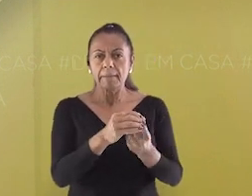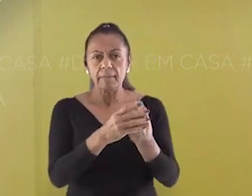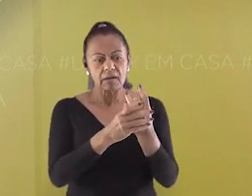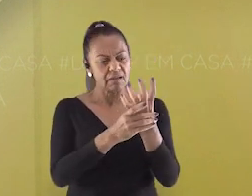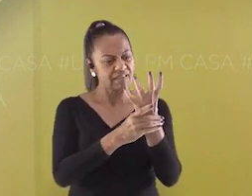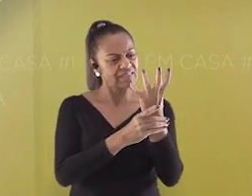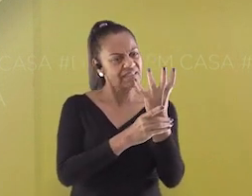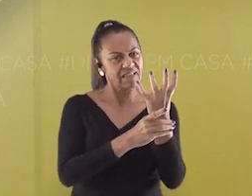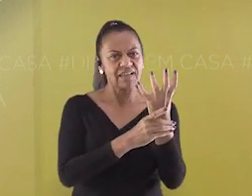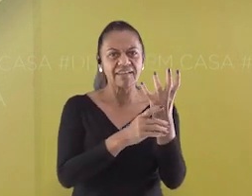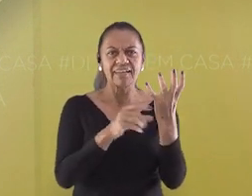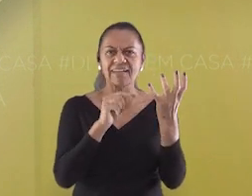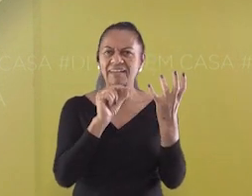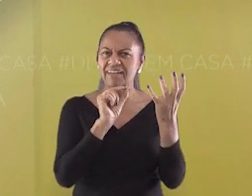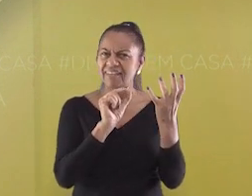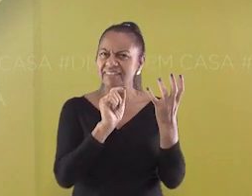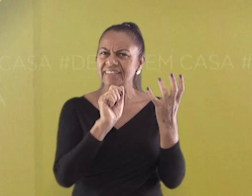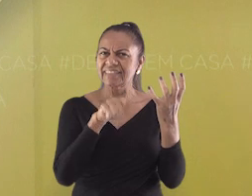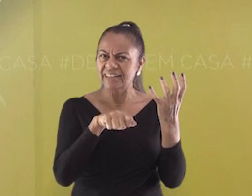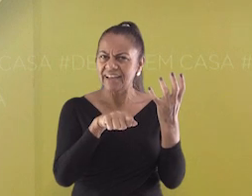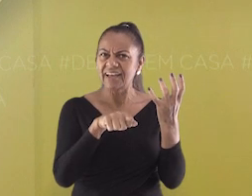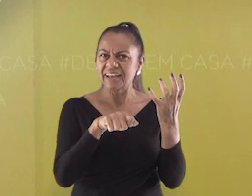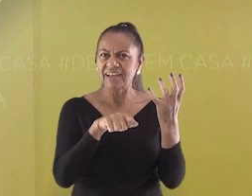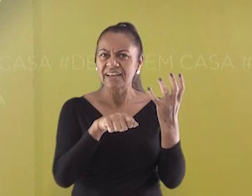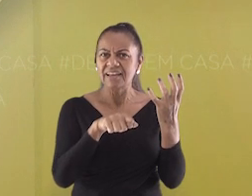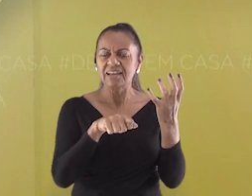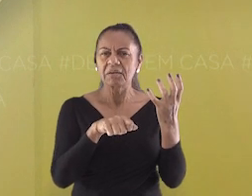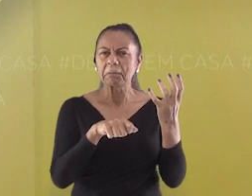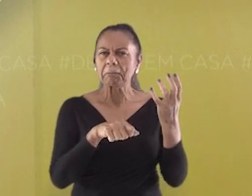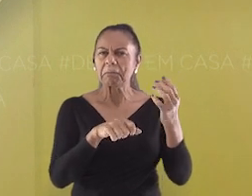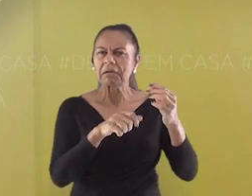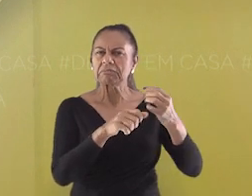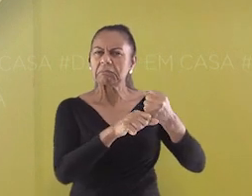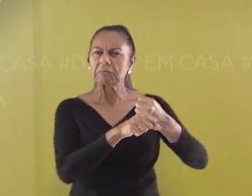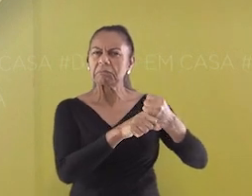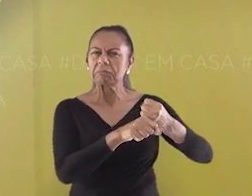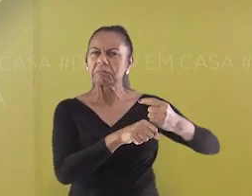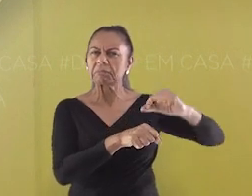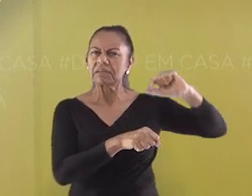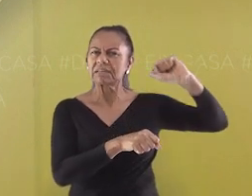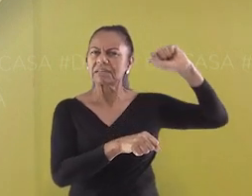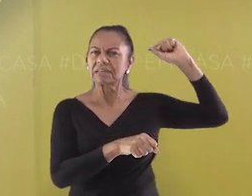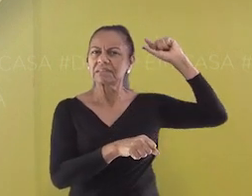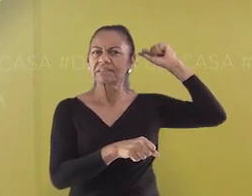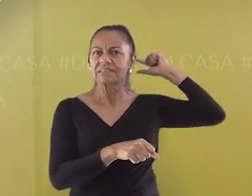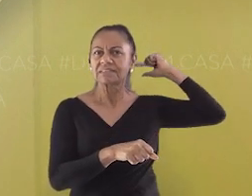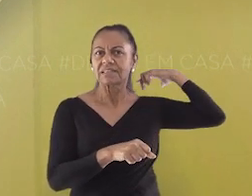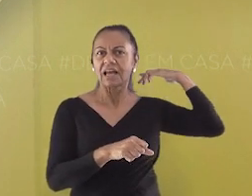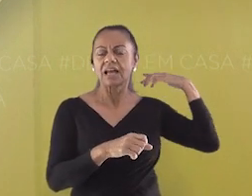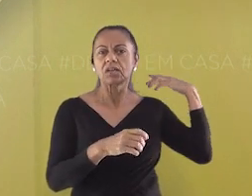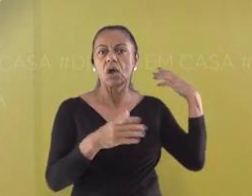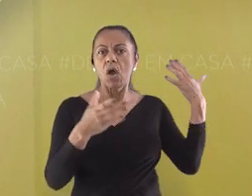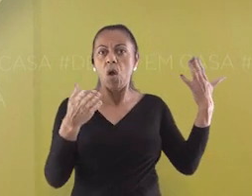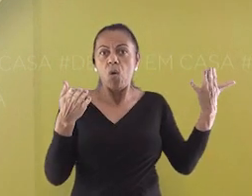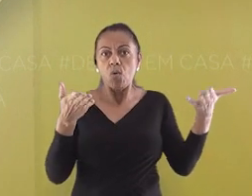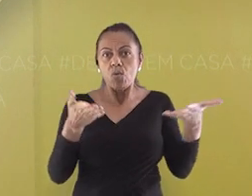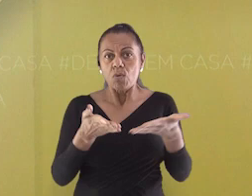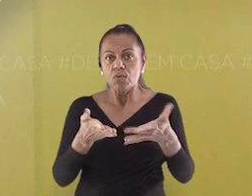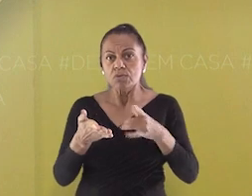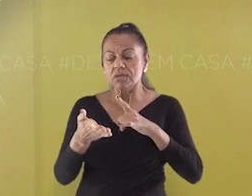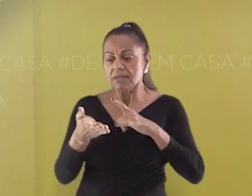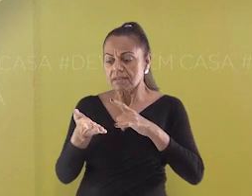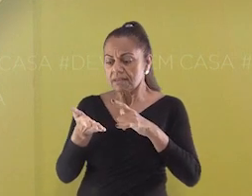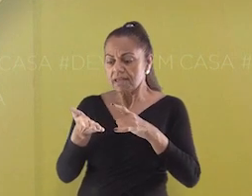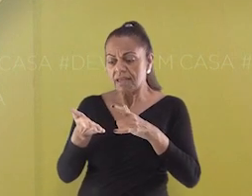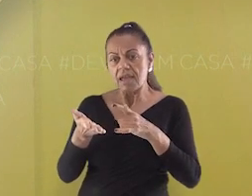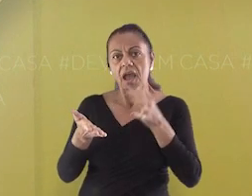Plantas podem deixar registros fósseis? Para responder essas perguntas, fiquem ligados que